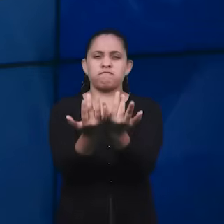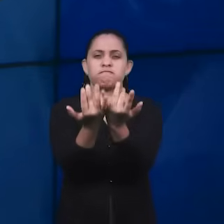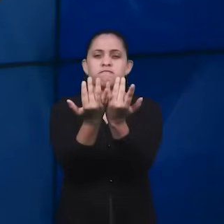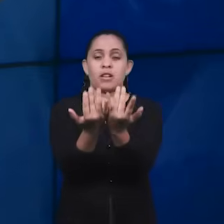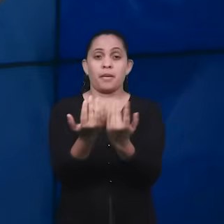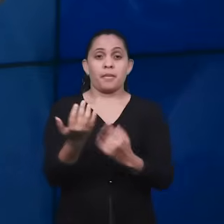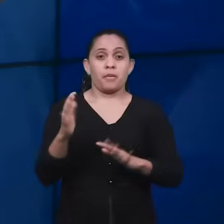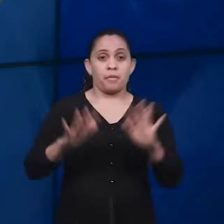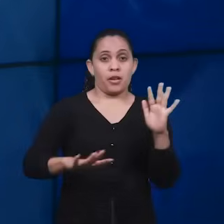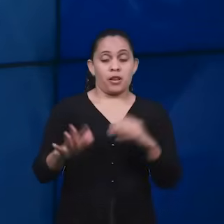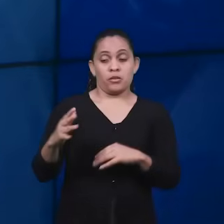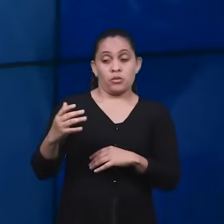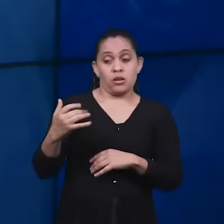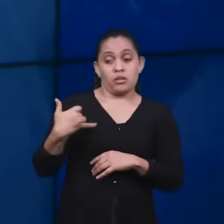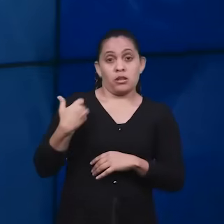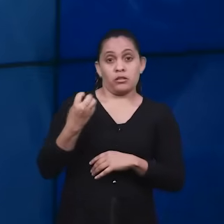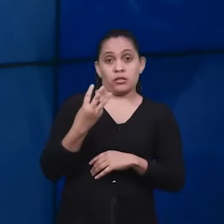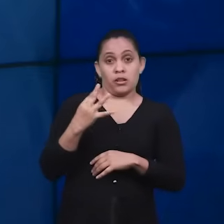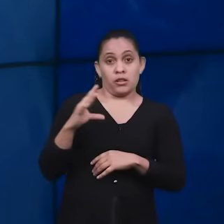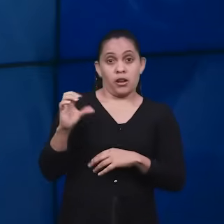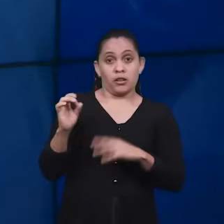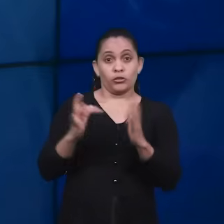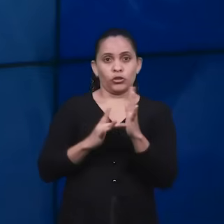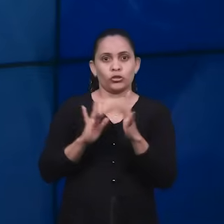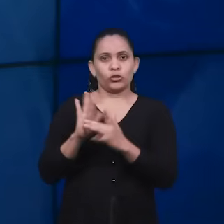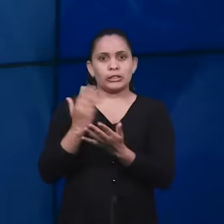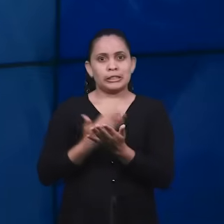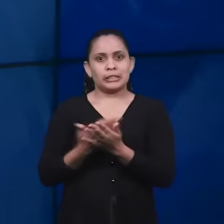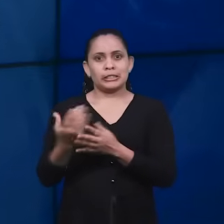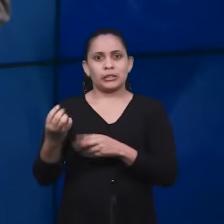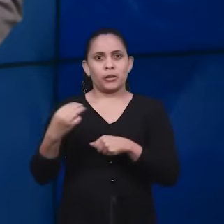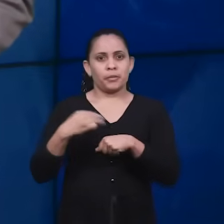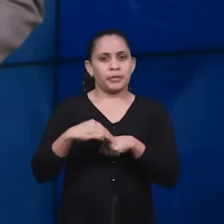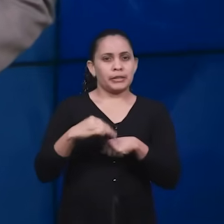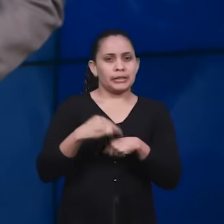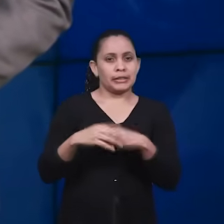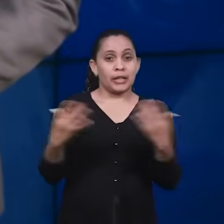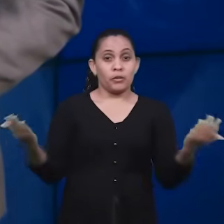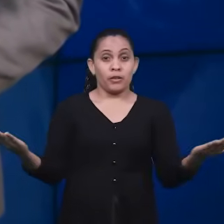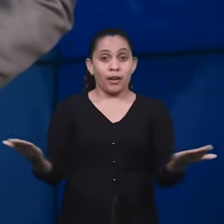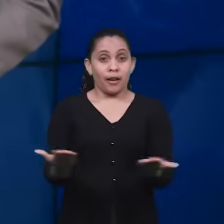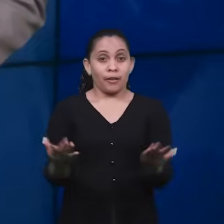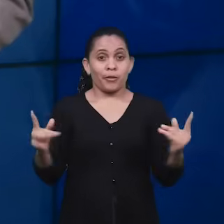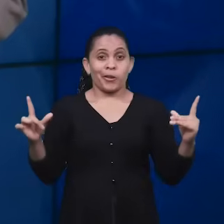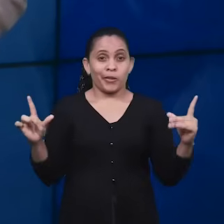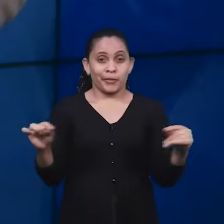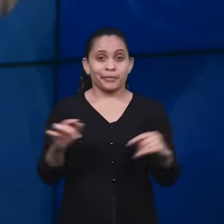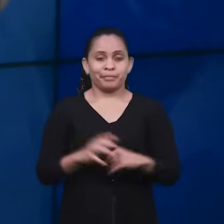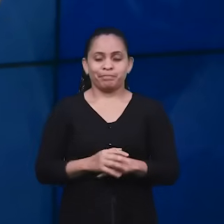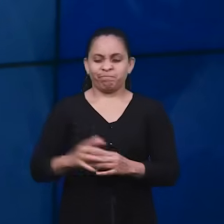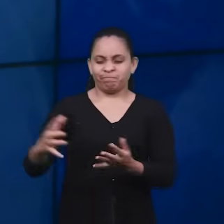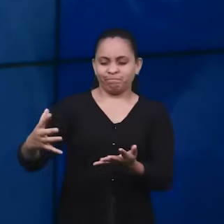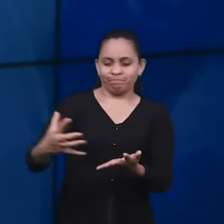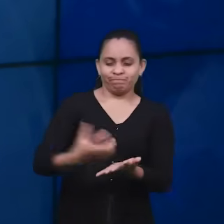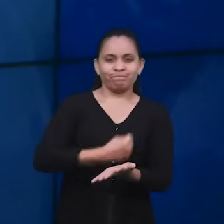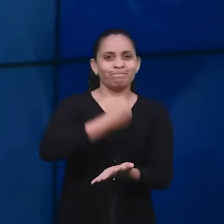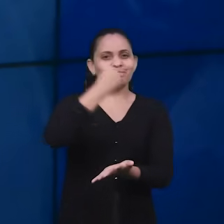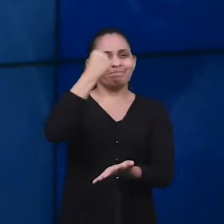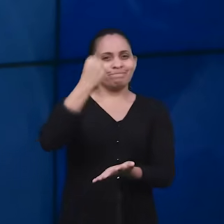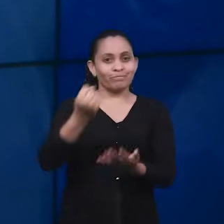adulta. Aos 30 anos, ele começa o seu ministério. E agora, o trigo é